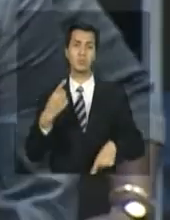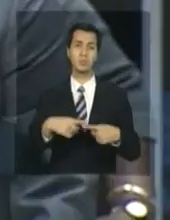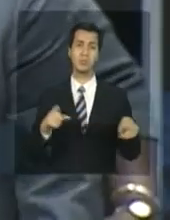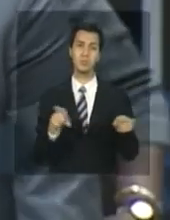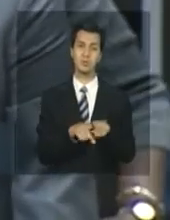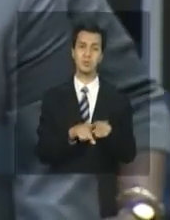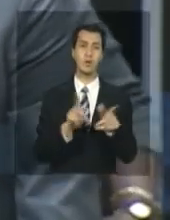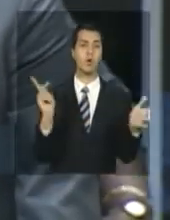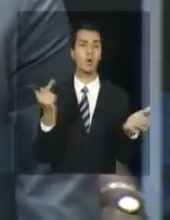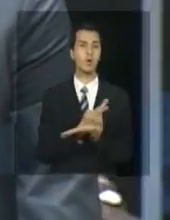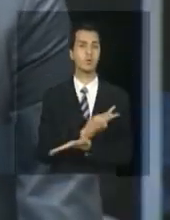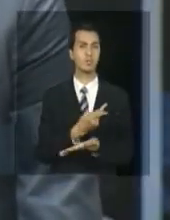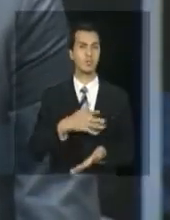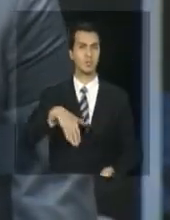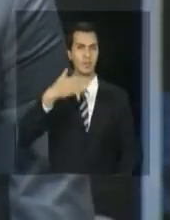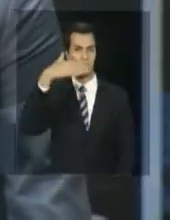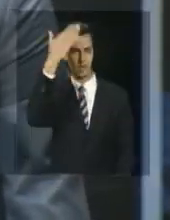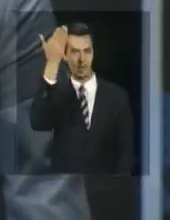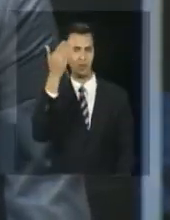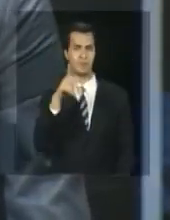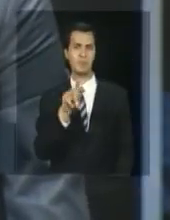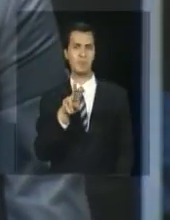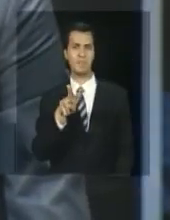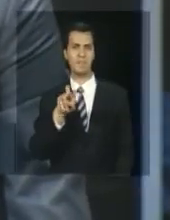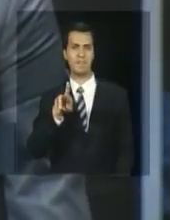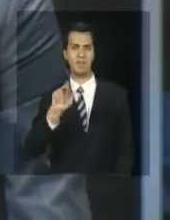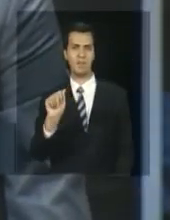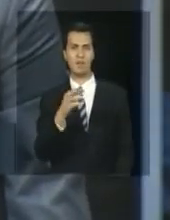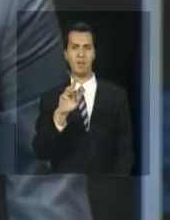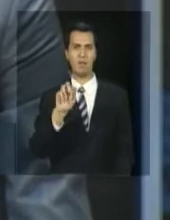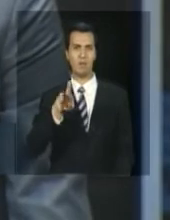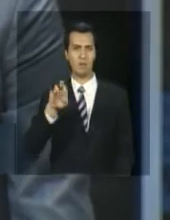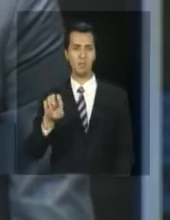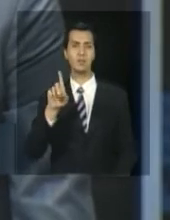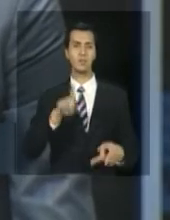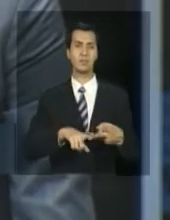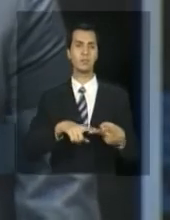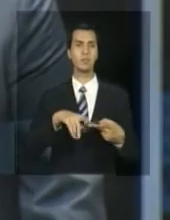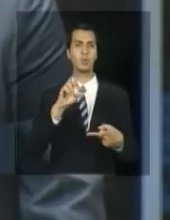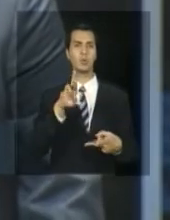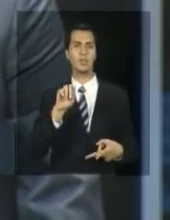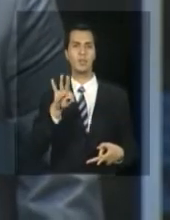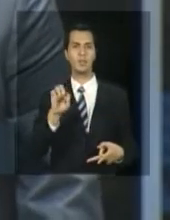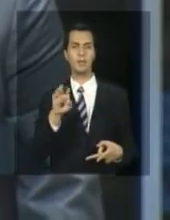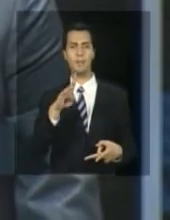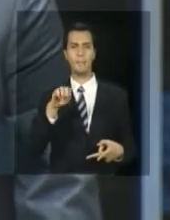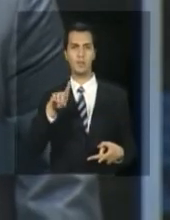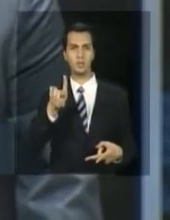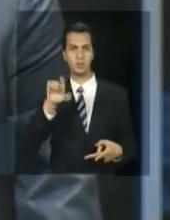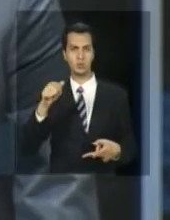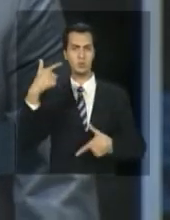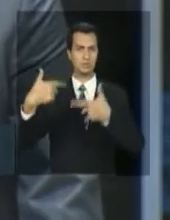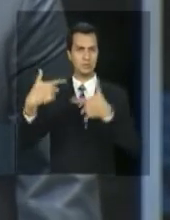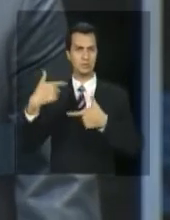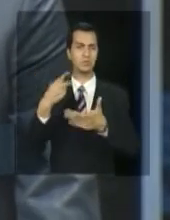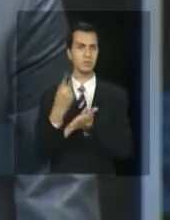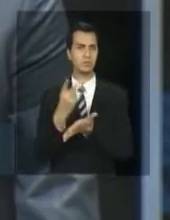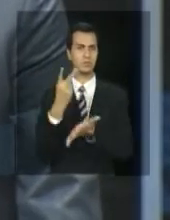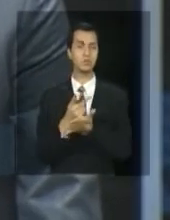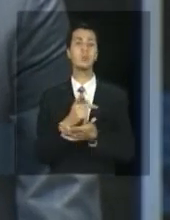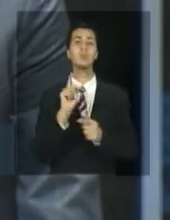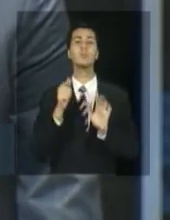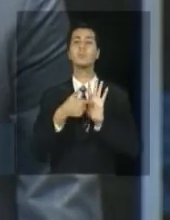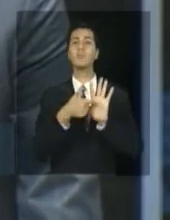chamada Primavera Árabe e o persistente conflito no Oriente Médio demonstram que a busca da paz e